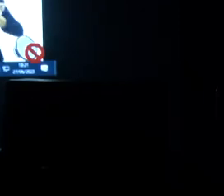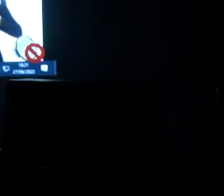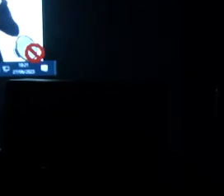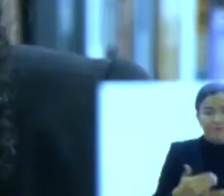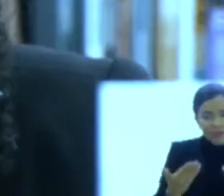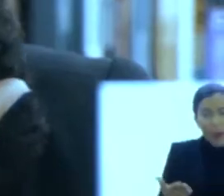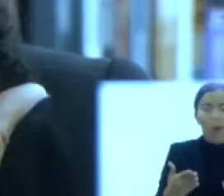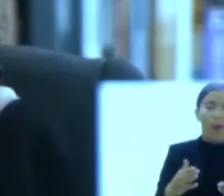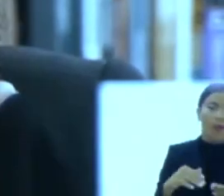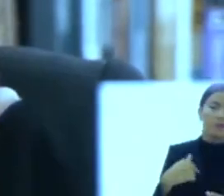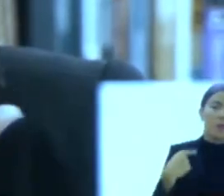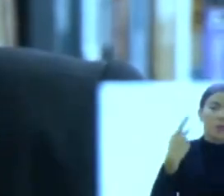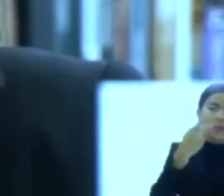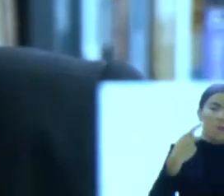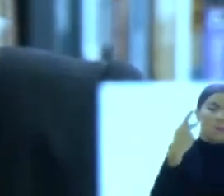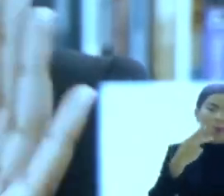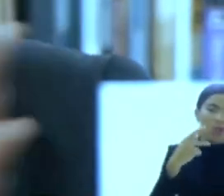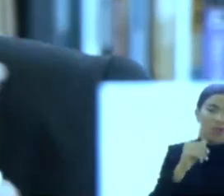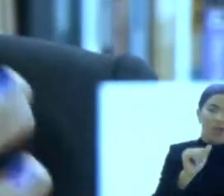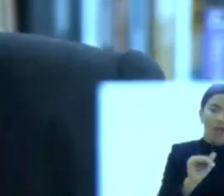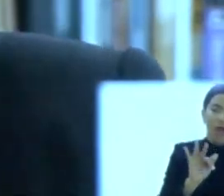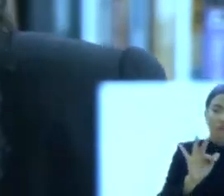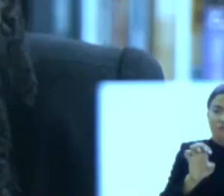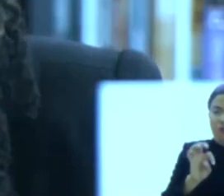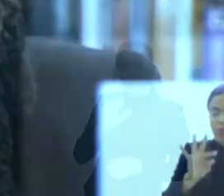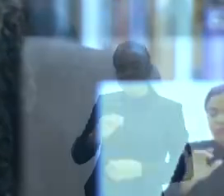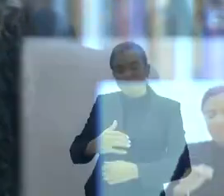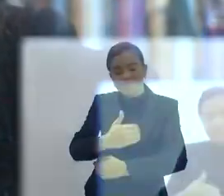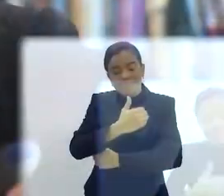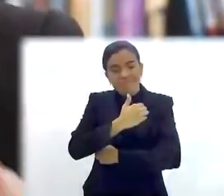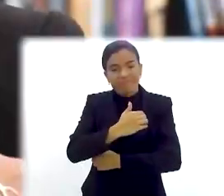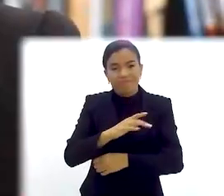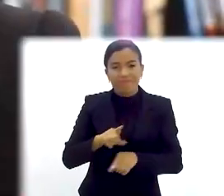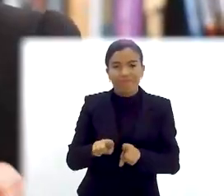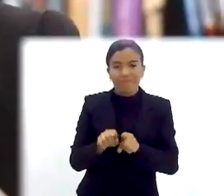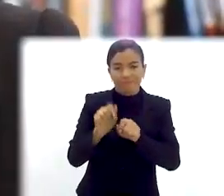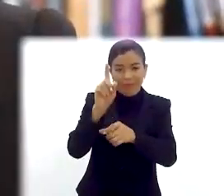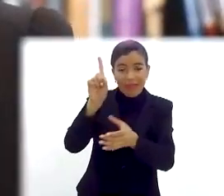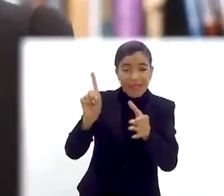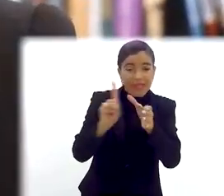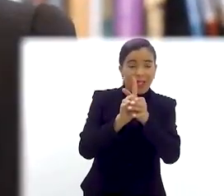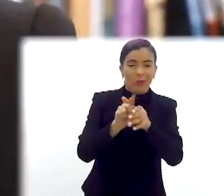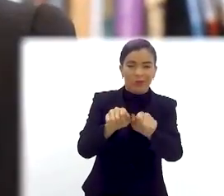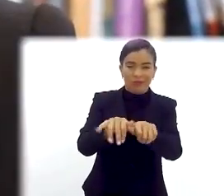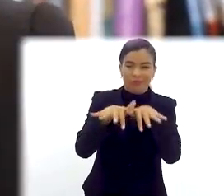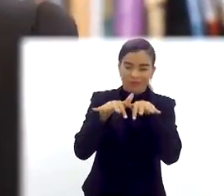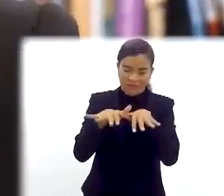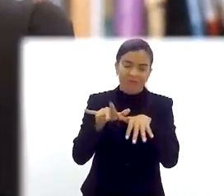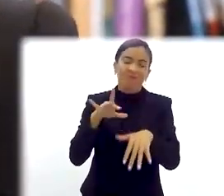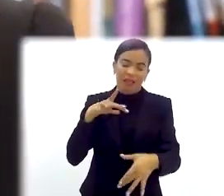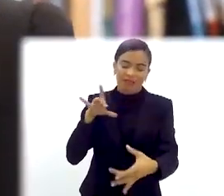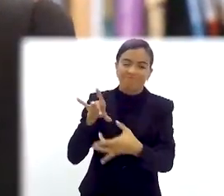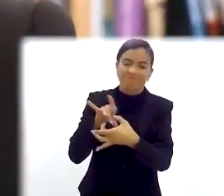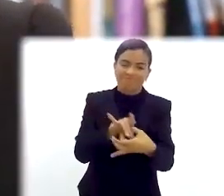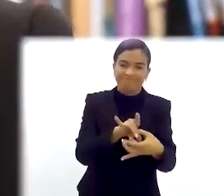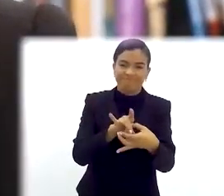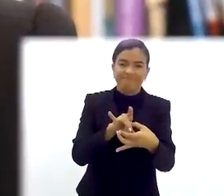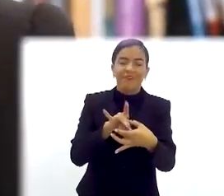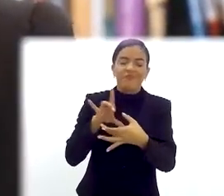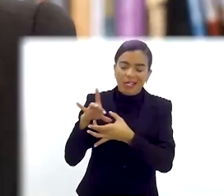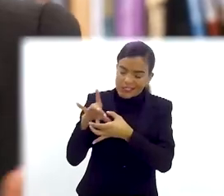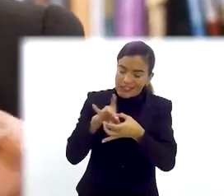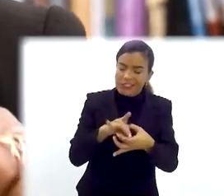pôde conferir depoimentos contundentes e emocionantes. Está dentro desse parlamento. Faz sentido para